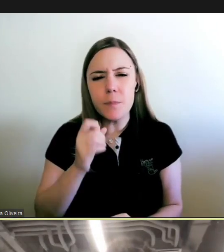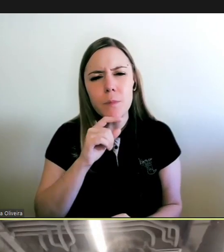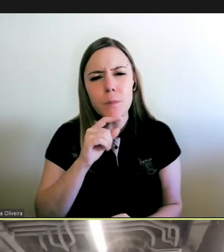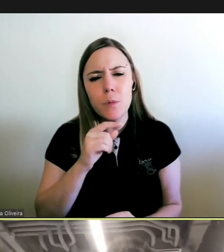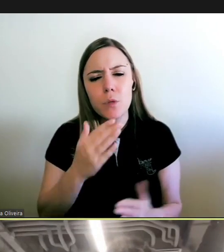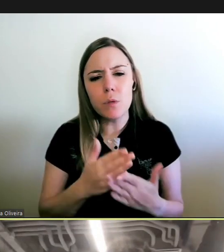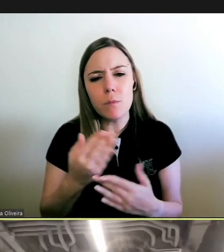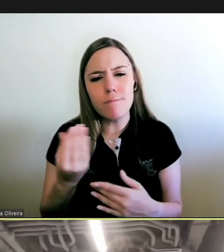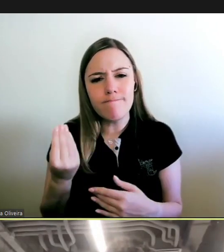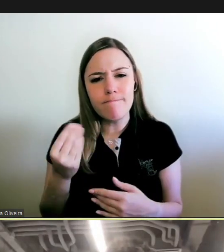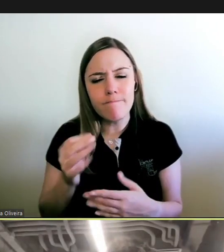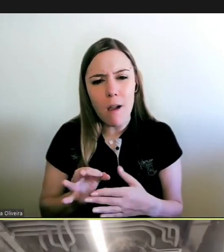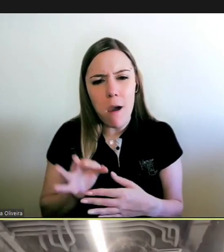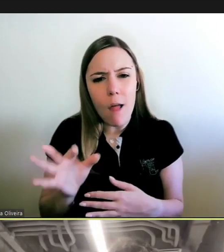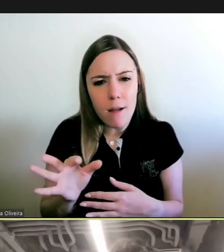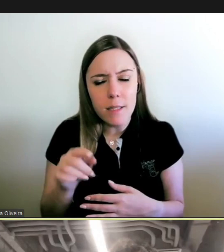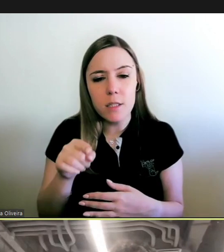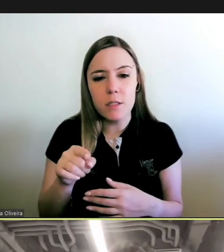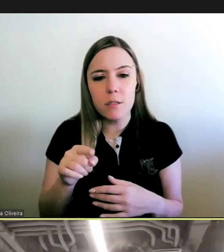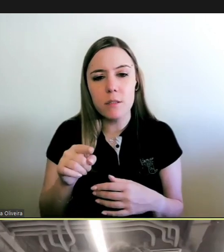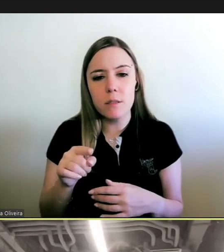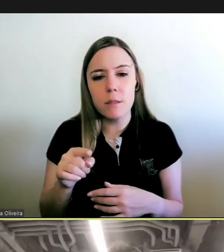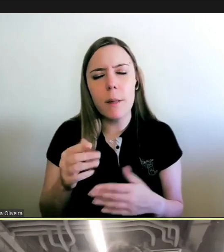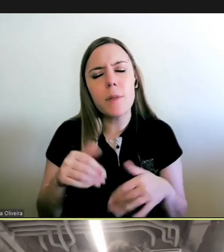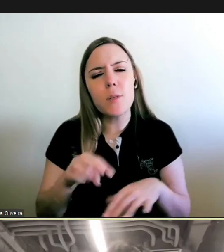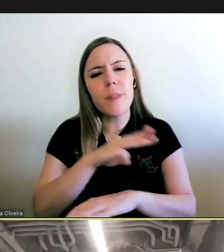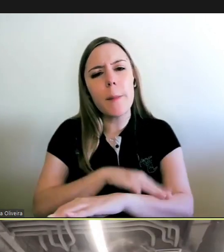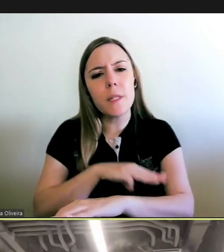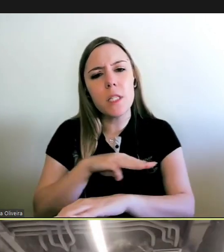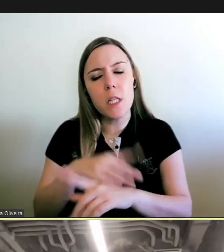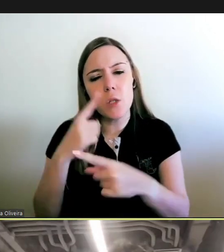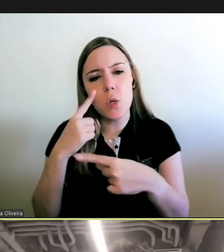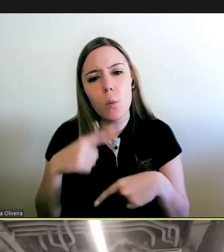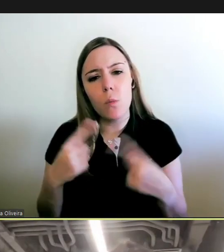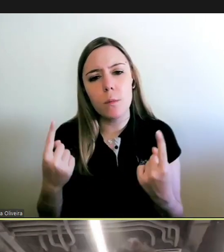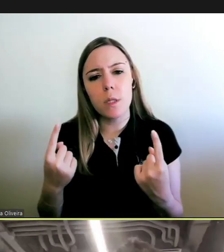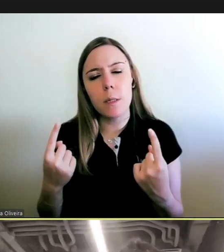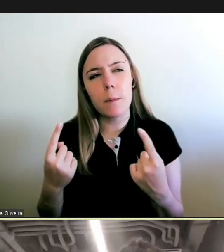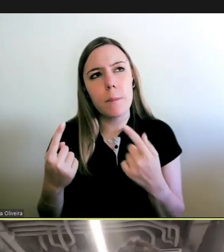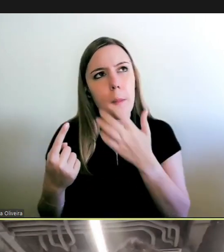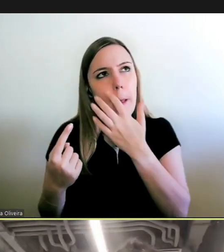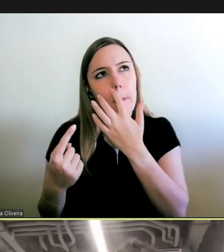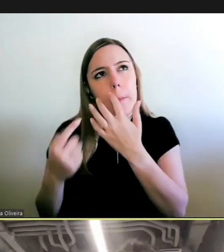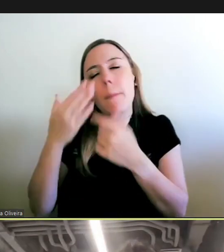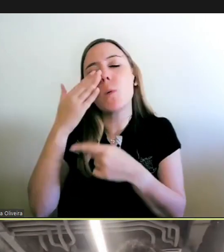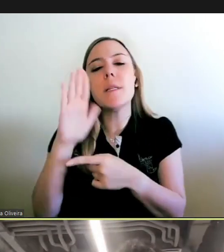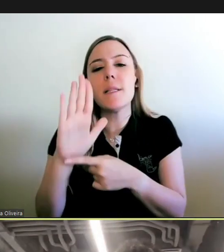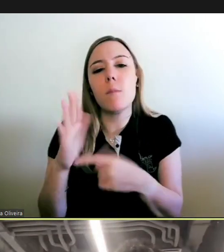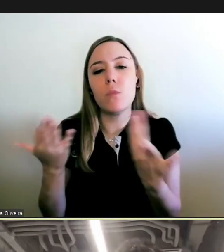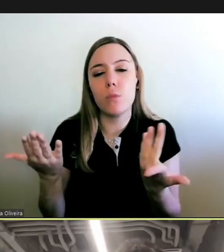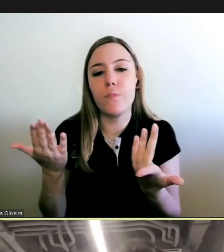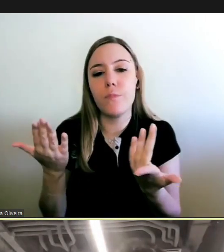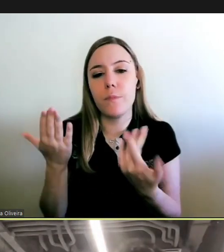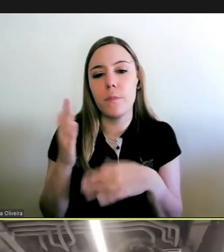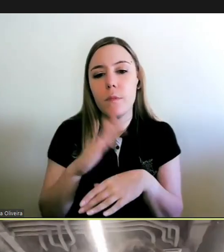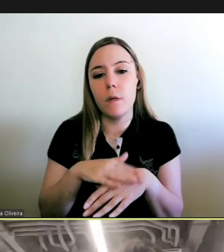ponto que é breve. E a administração pública tem conseguido, ou seja, por exemplo, partindo do seu